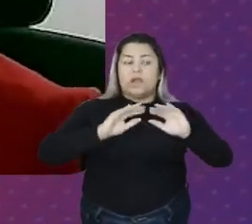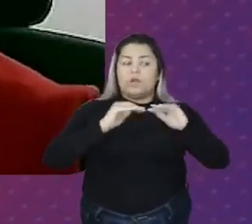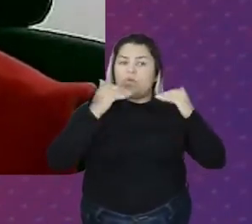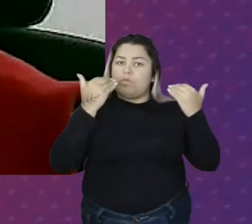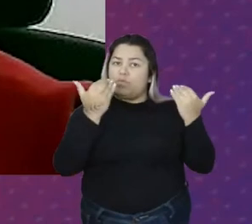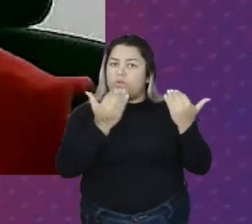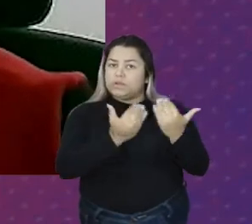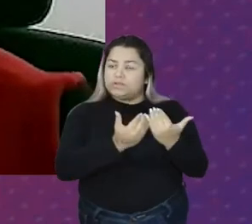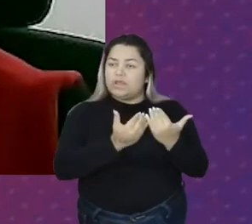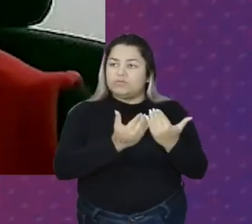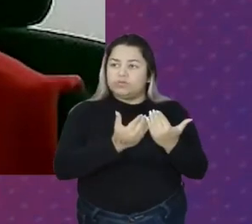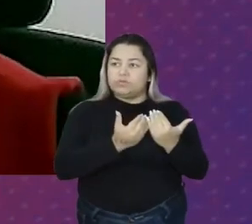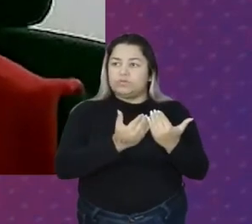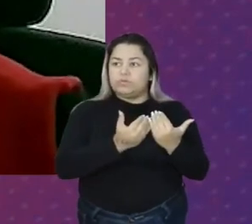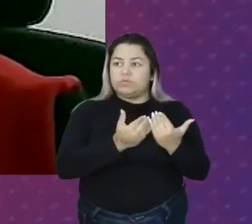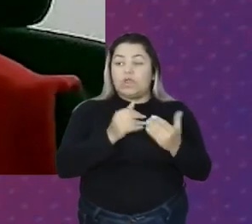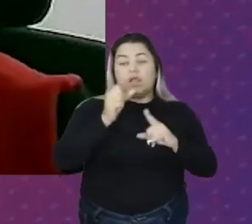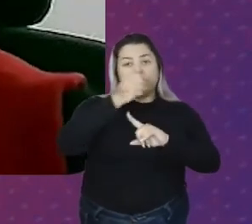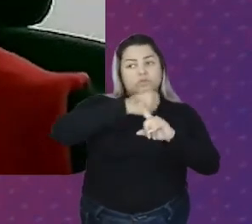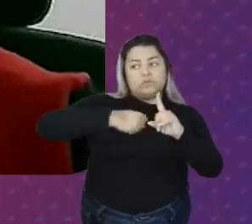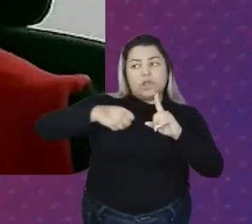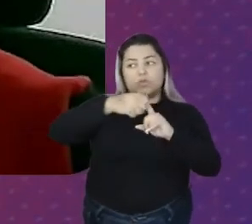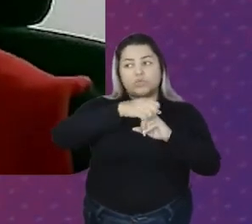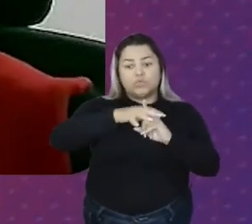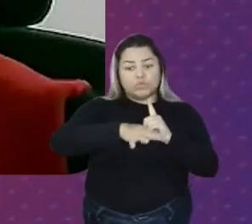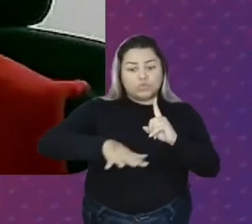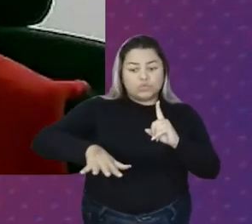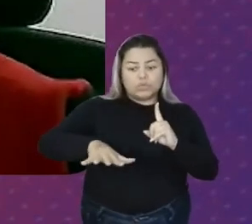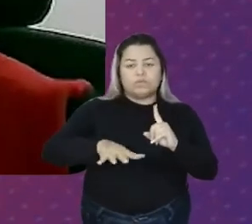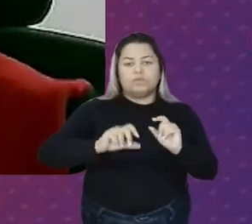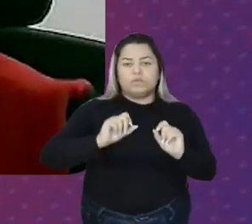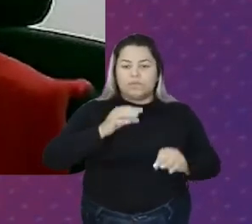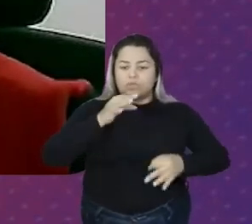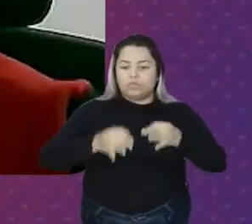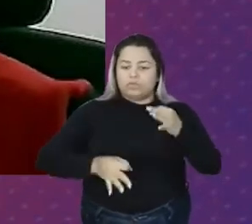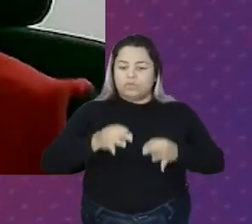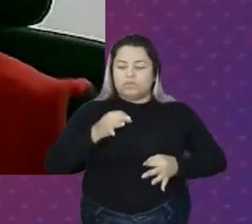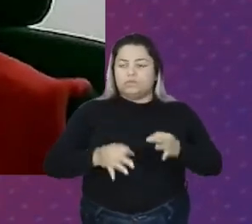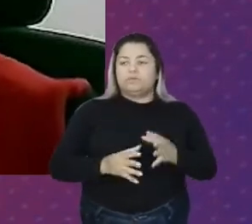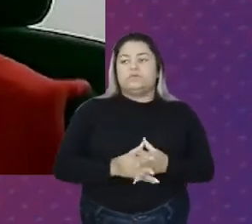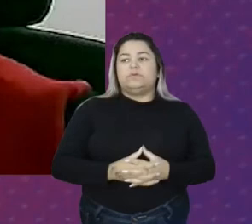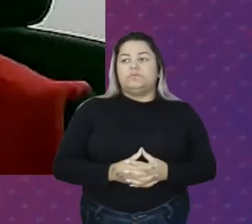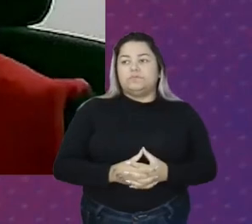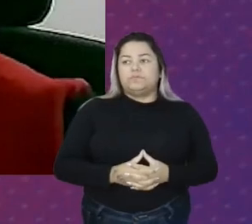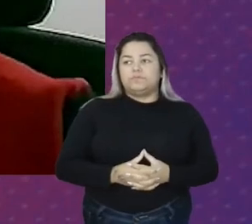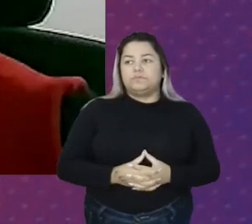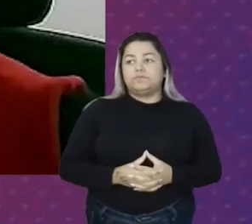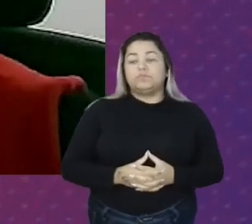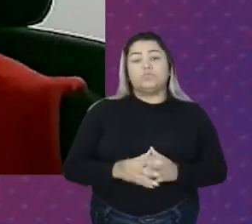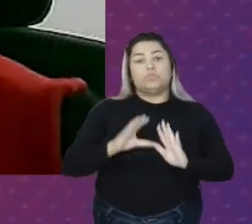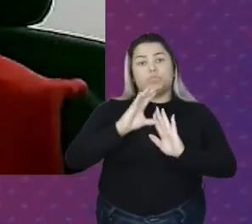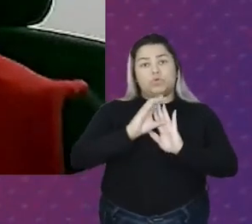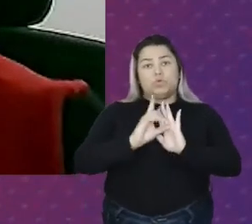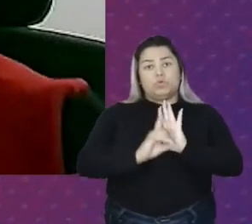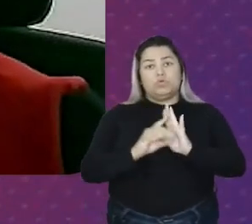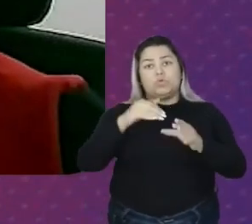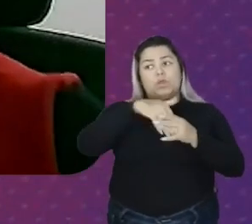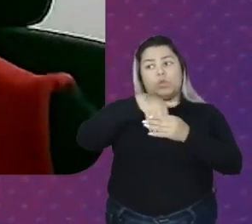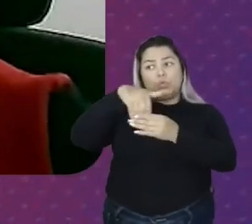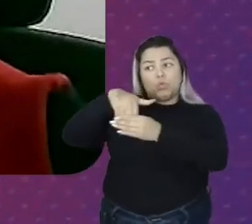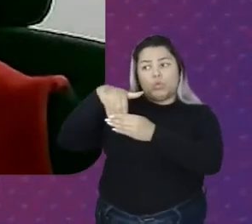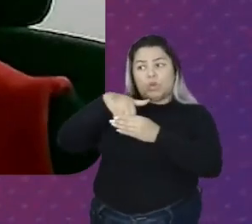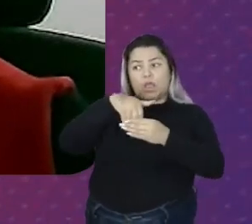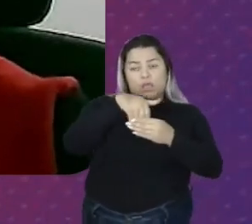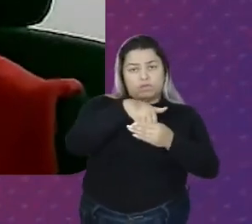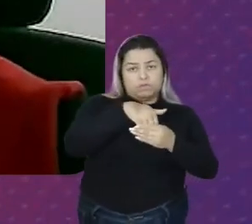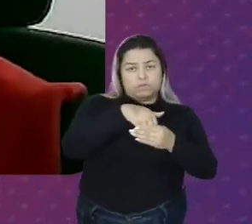comunidade, da sociedade como um todo e da comunidade jurídica. O Código Eleitoral prevê,